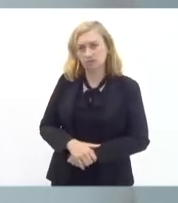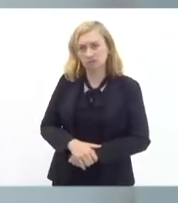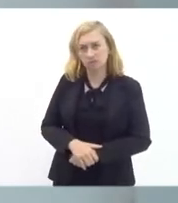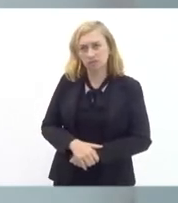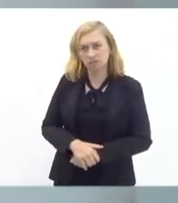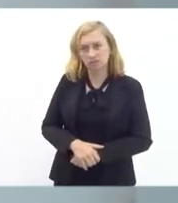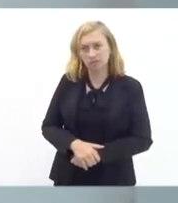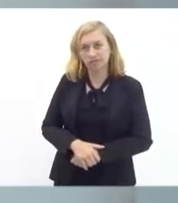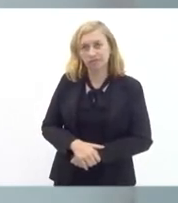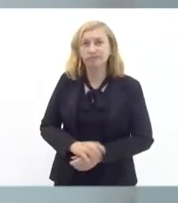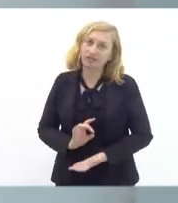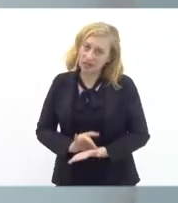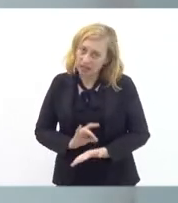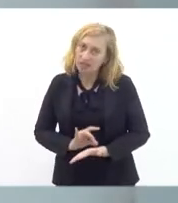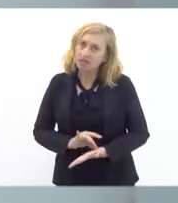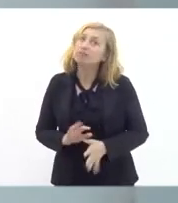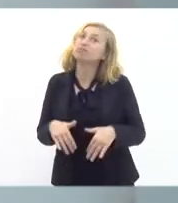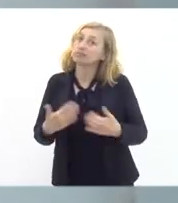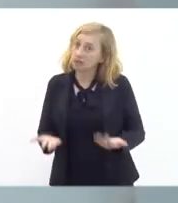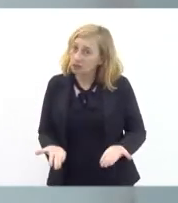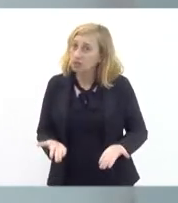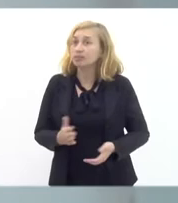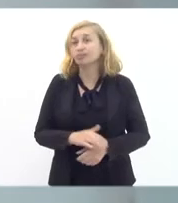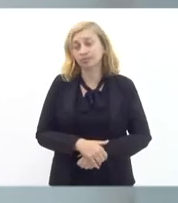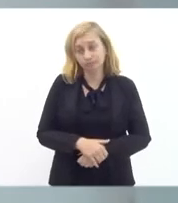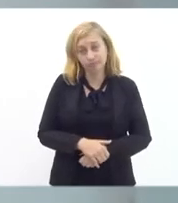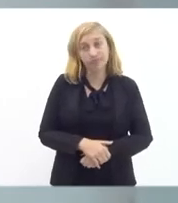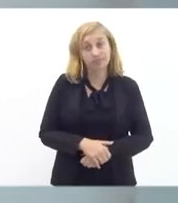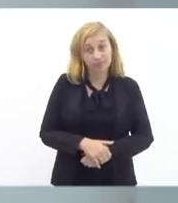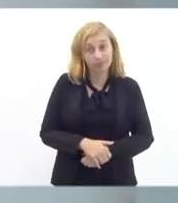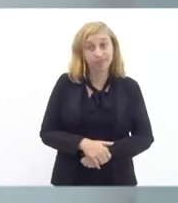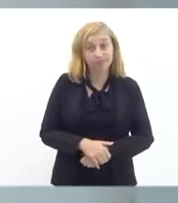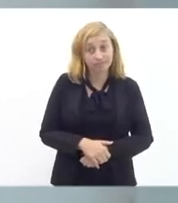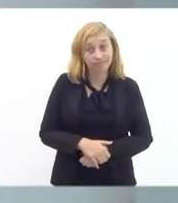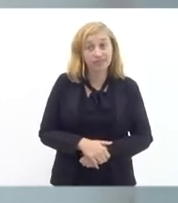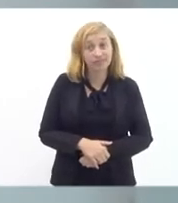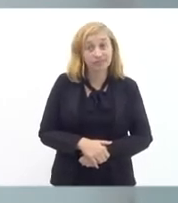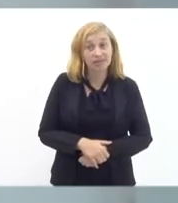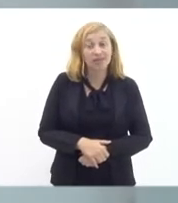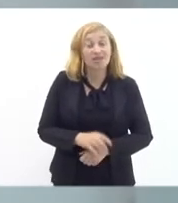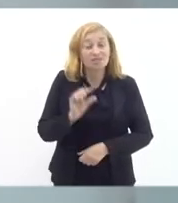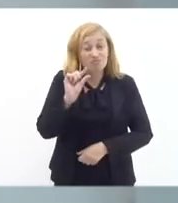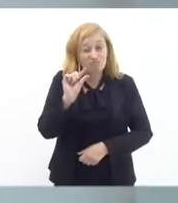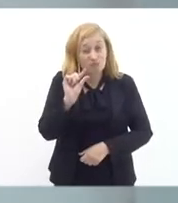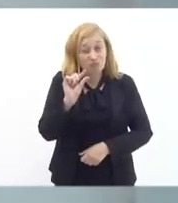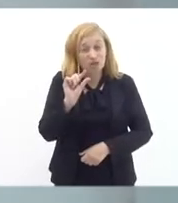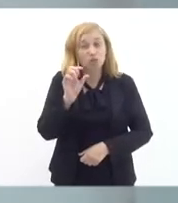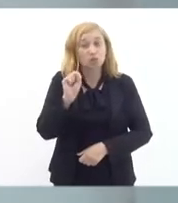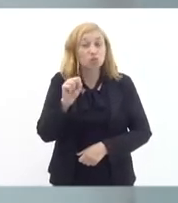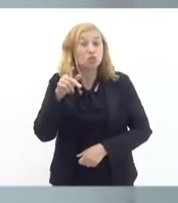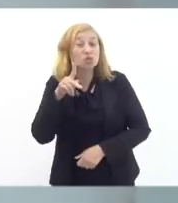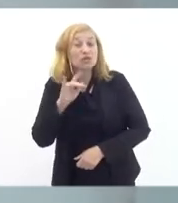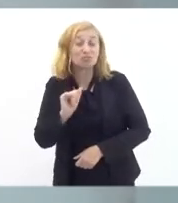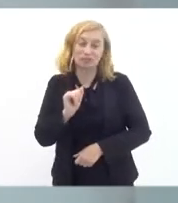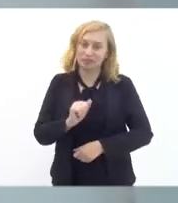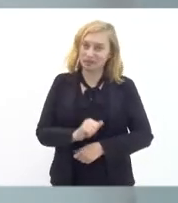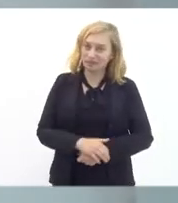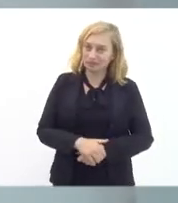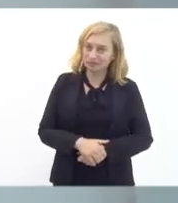Não é verdade? Então, isso é só um pouquinho de Suípa, né? E